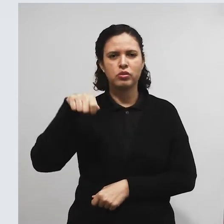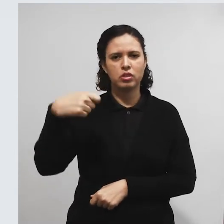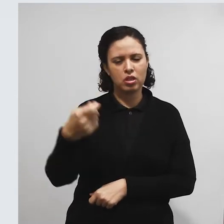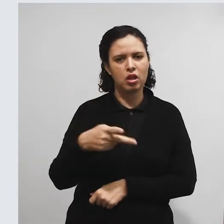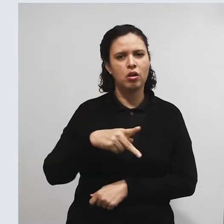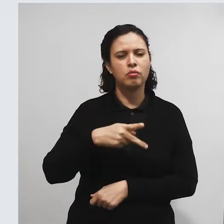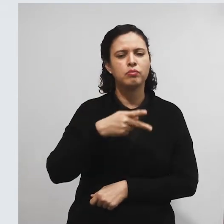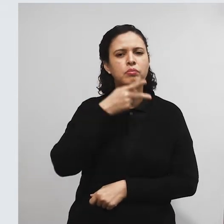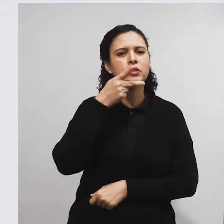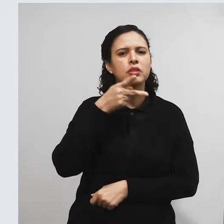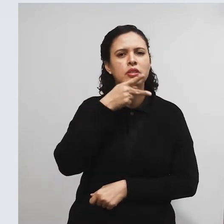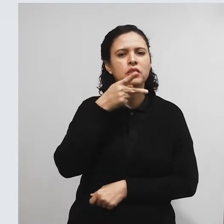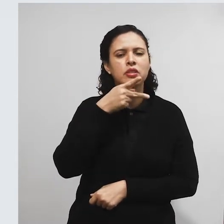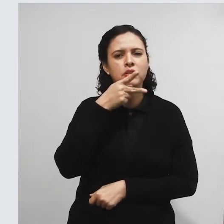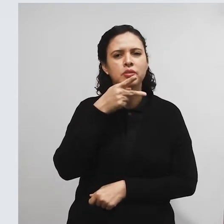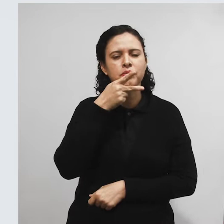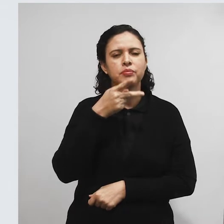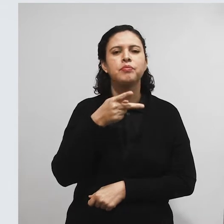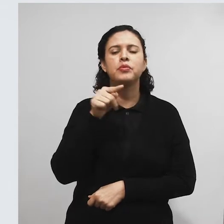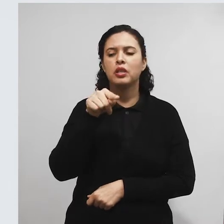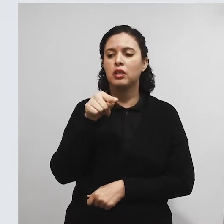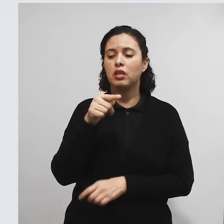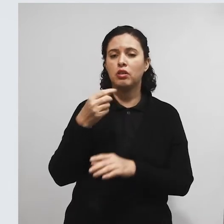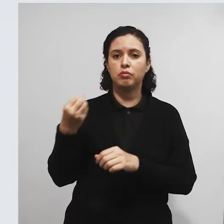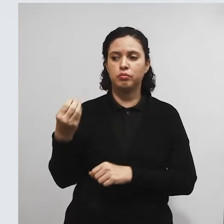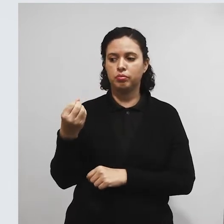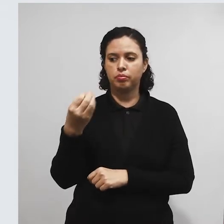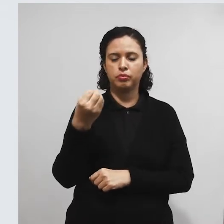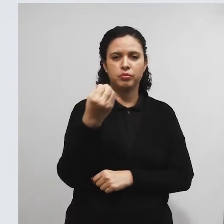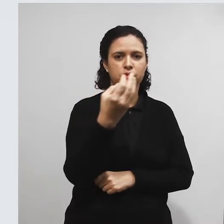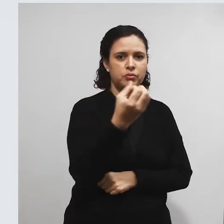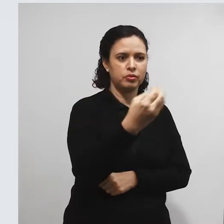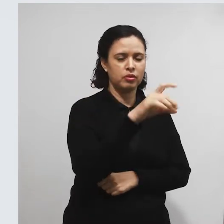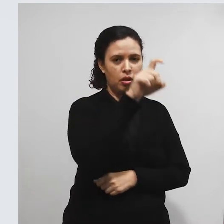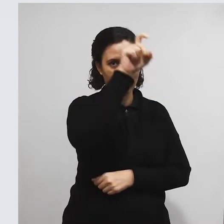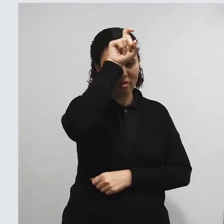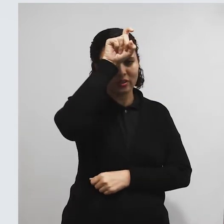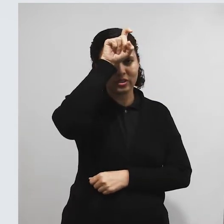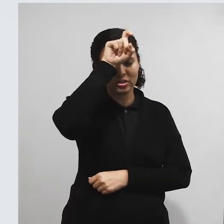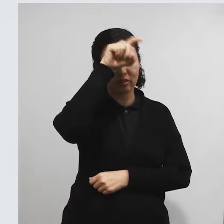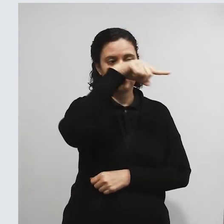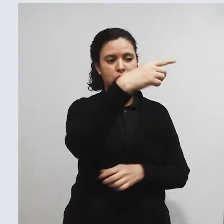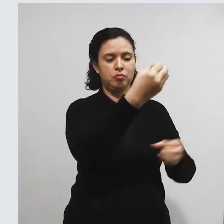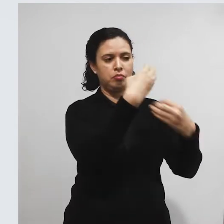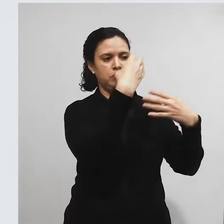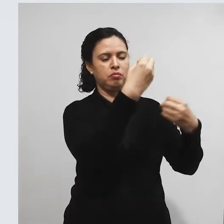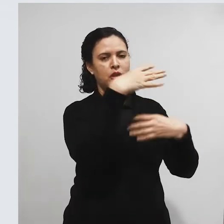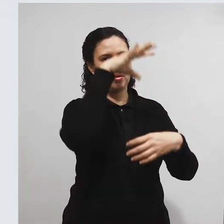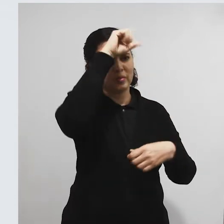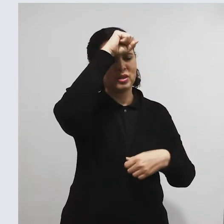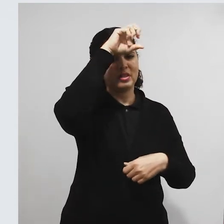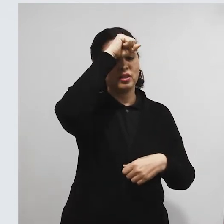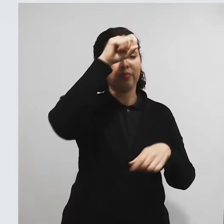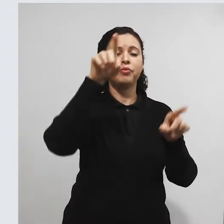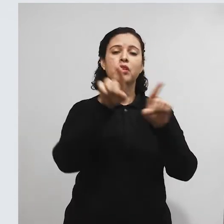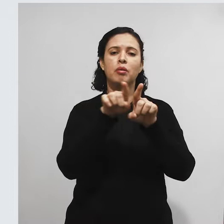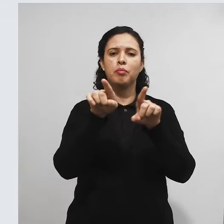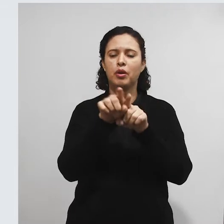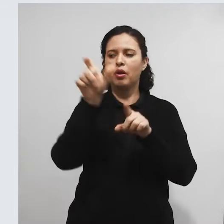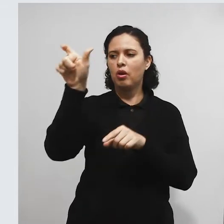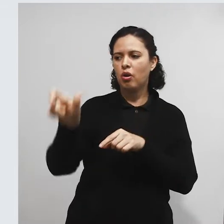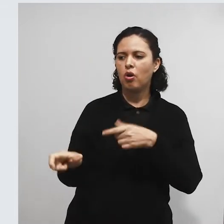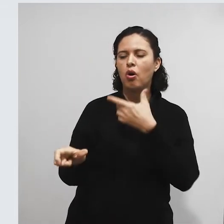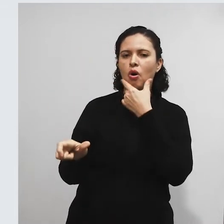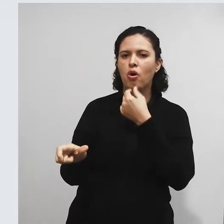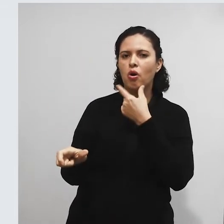um tempo? Platão foi para o Egito, foi aprender com os egípcios, né? O Heródoto, um pensador